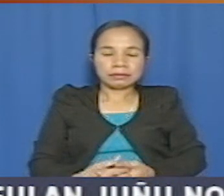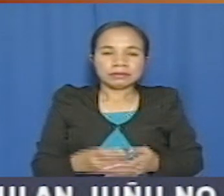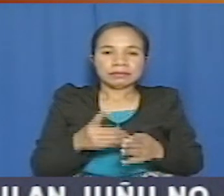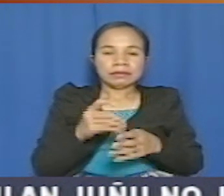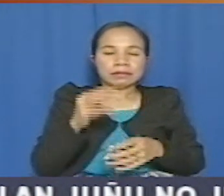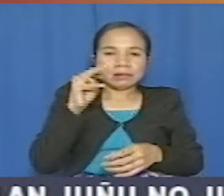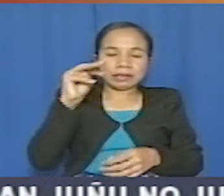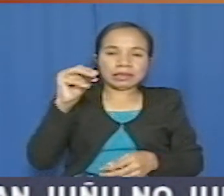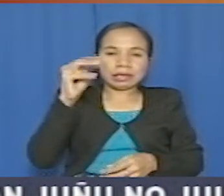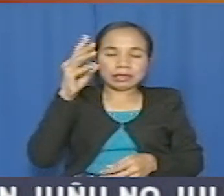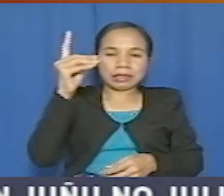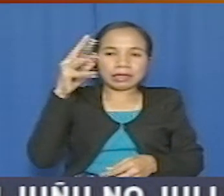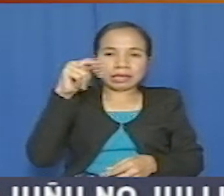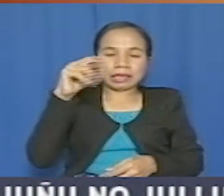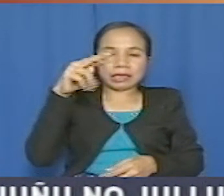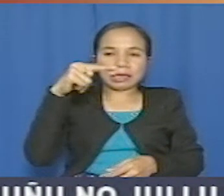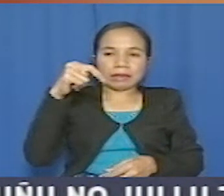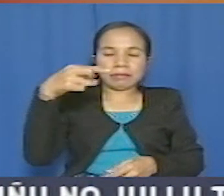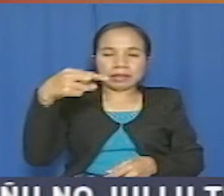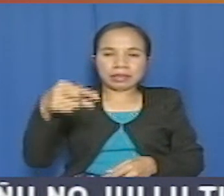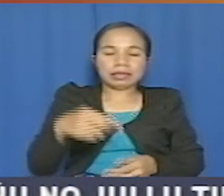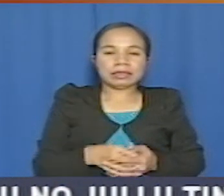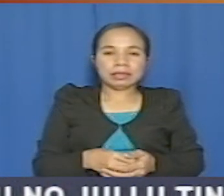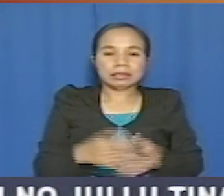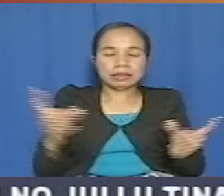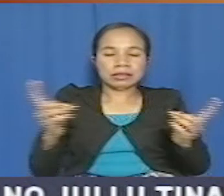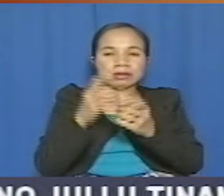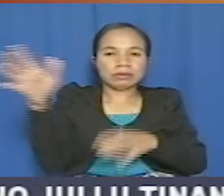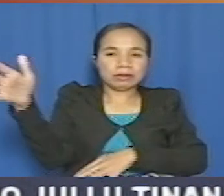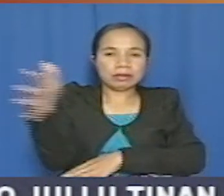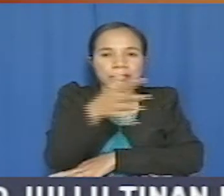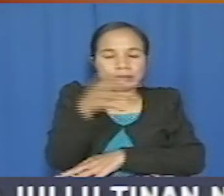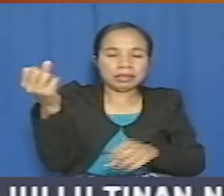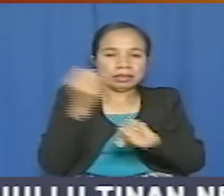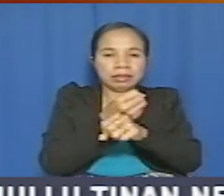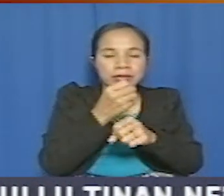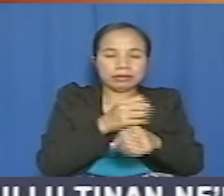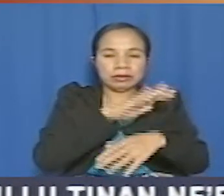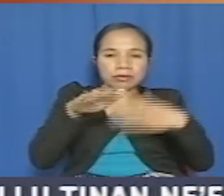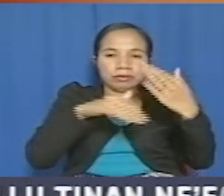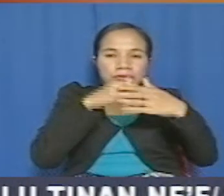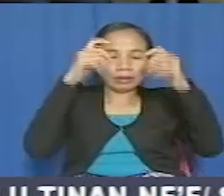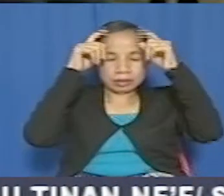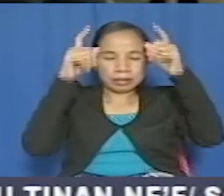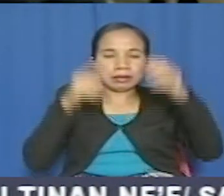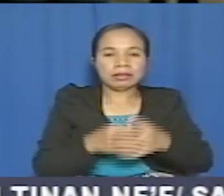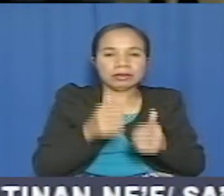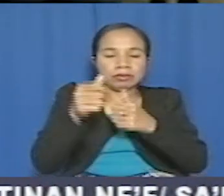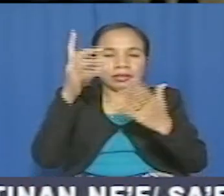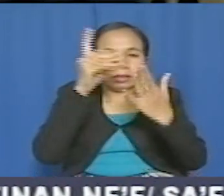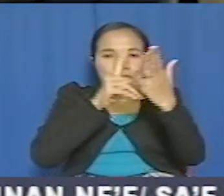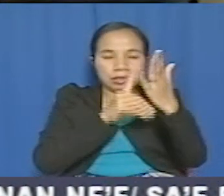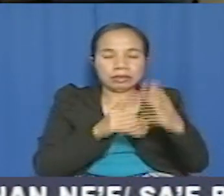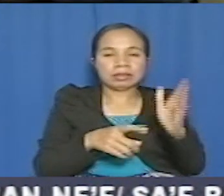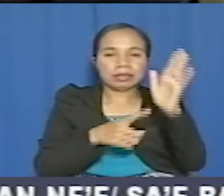Direção Nacional de Meteorologia no Geofísica confirma se acontece animbot quase em território nacional. Baseia ba dados